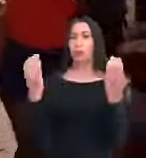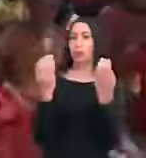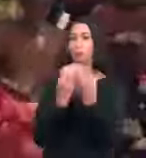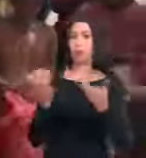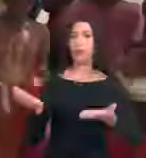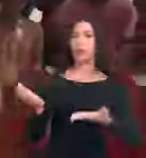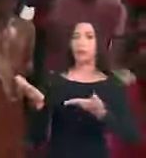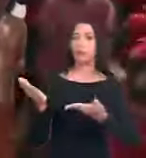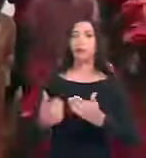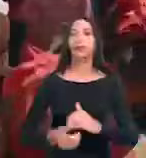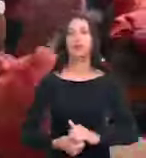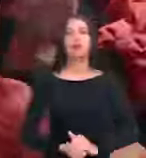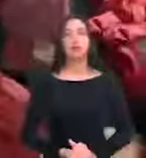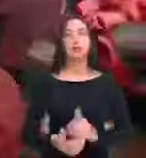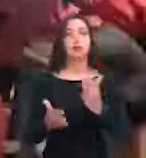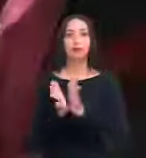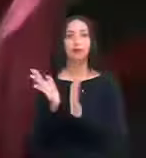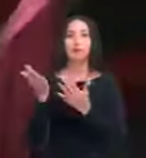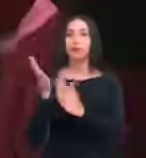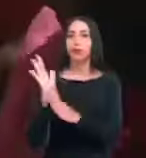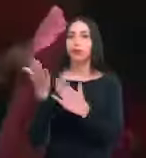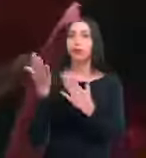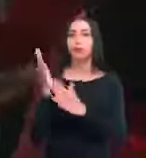essa comunidade.